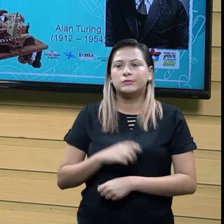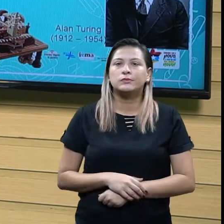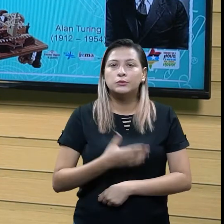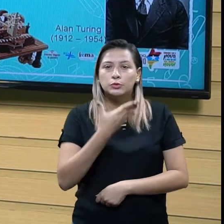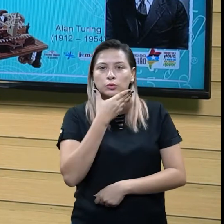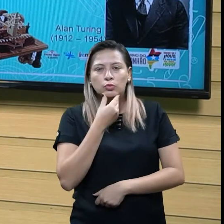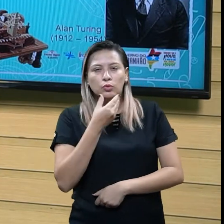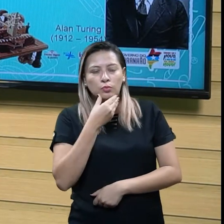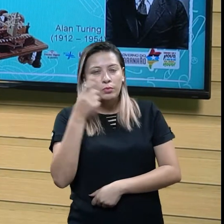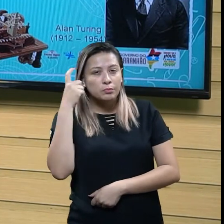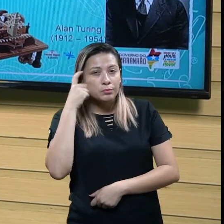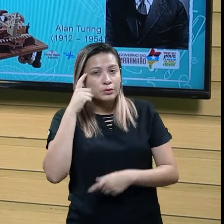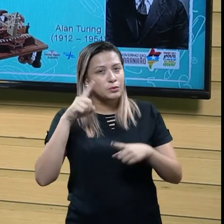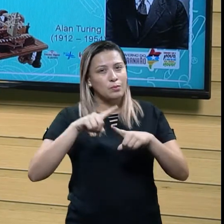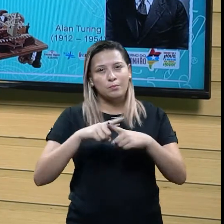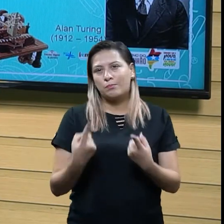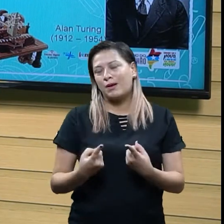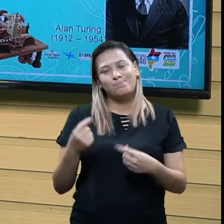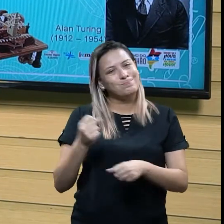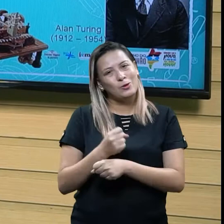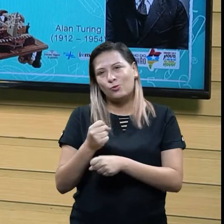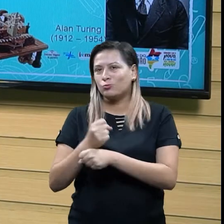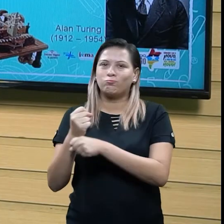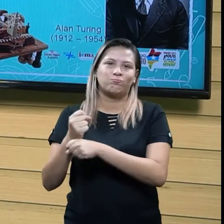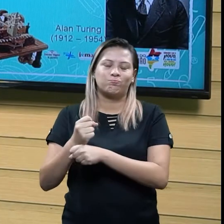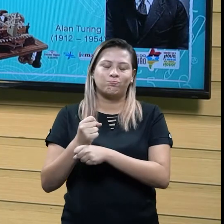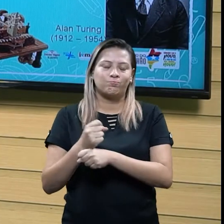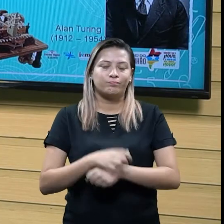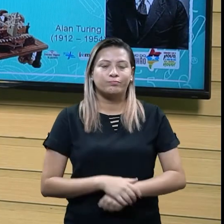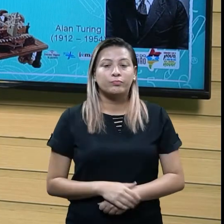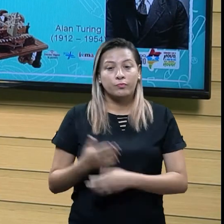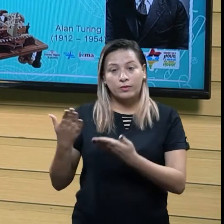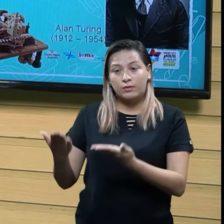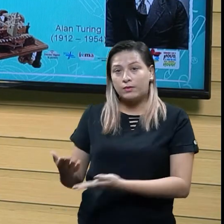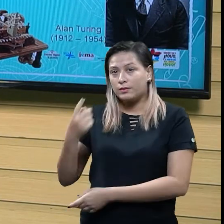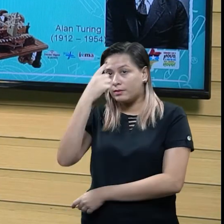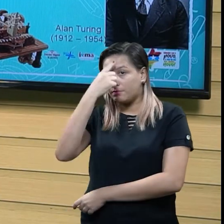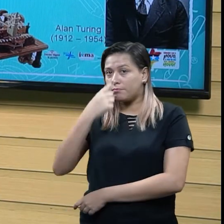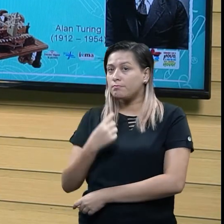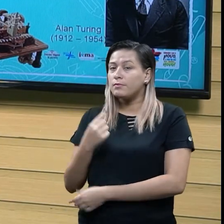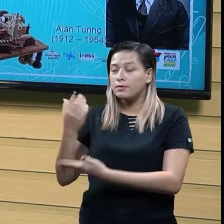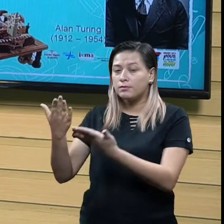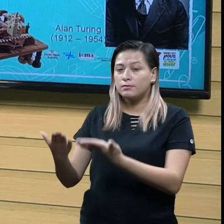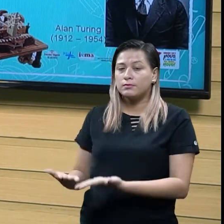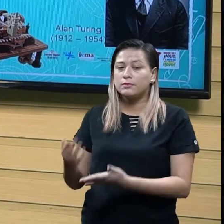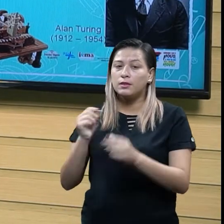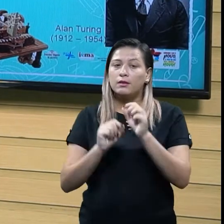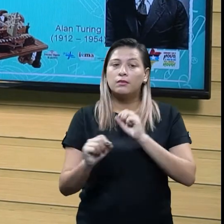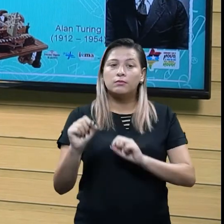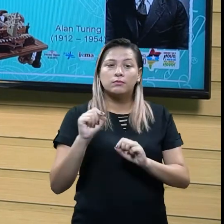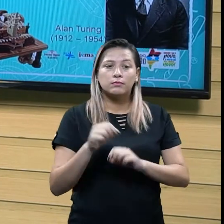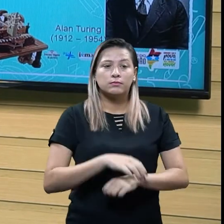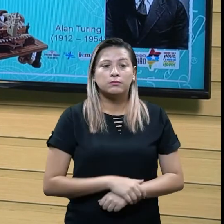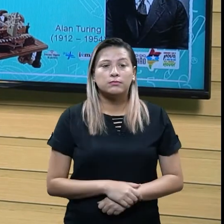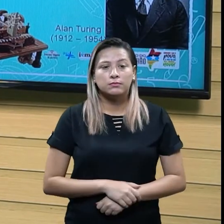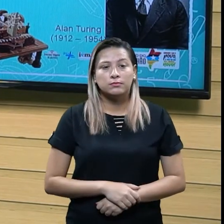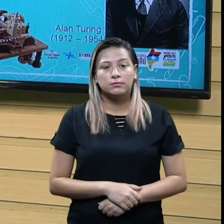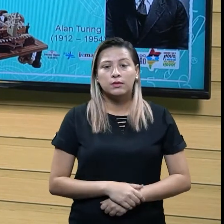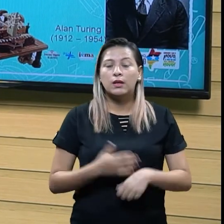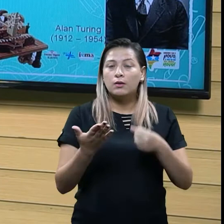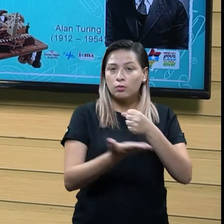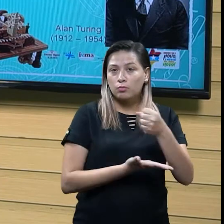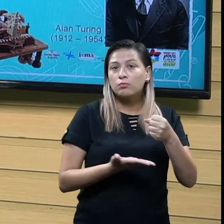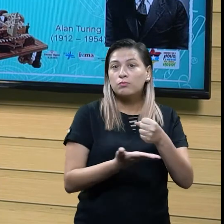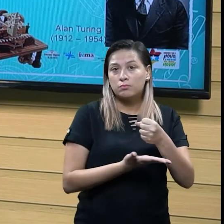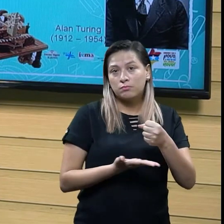seu criador, mas não saiu do papel. Essa imagem que vocês estão vendo aqui foi só construída com